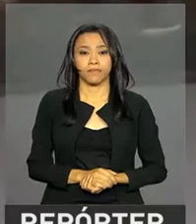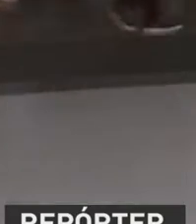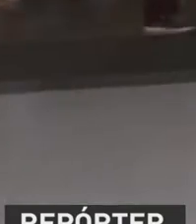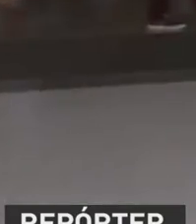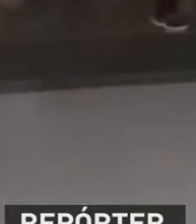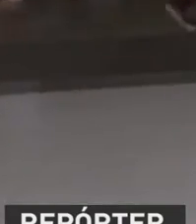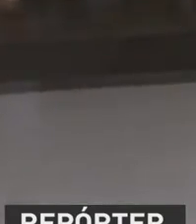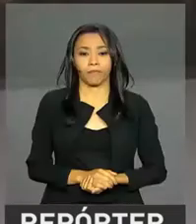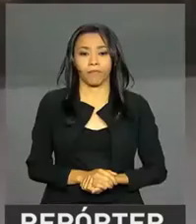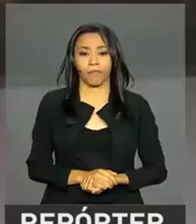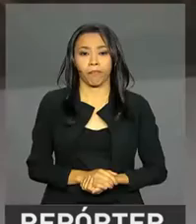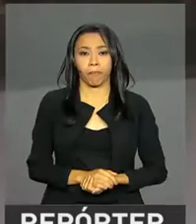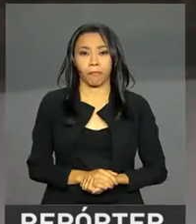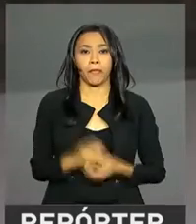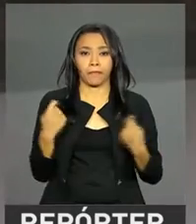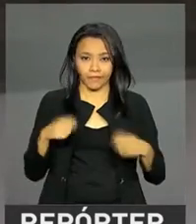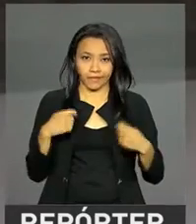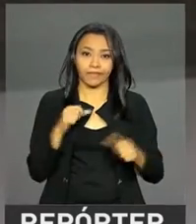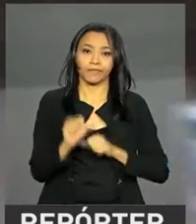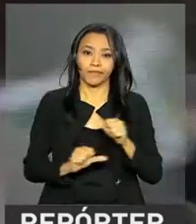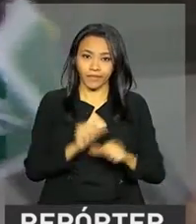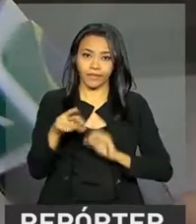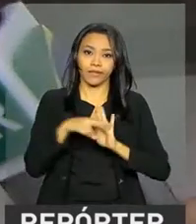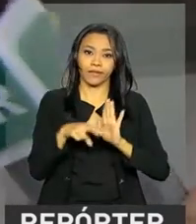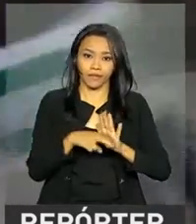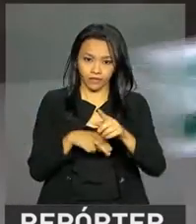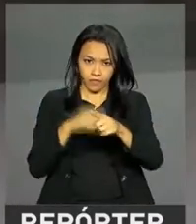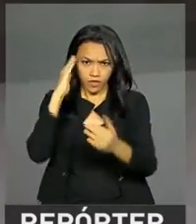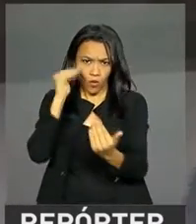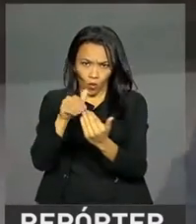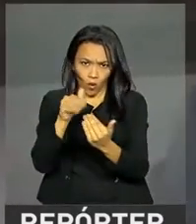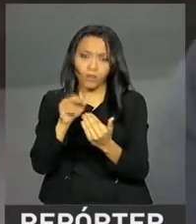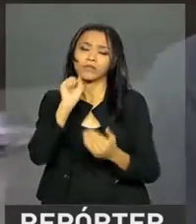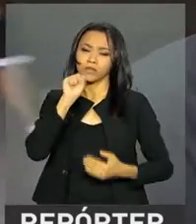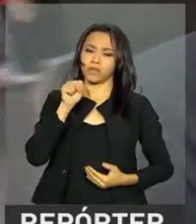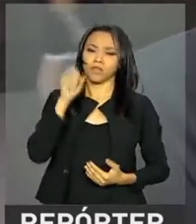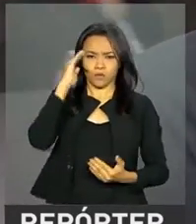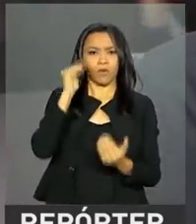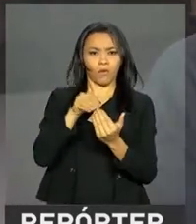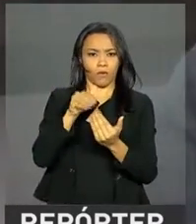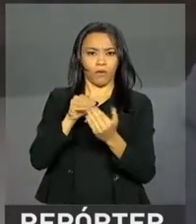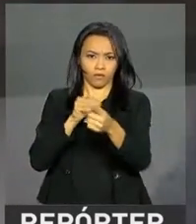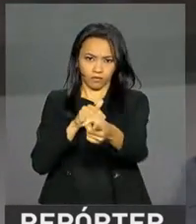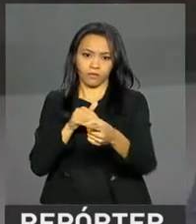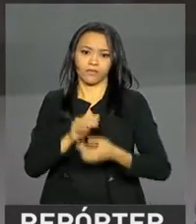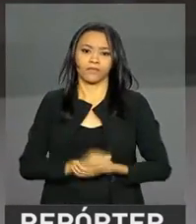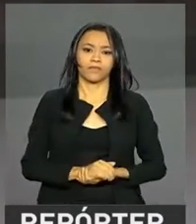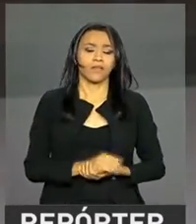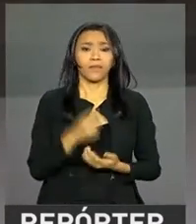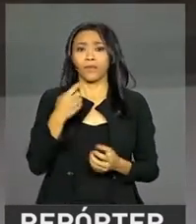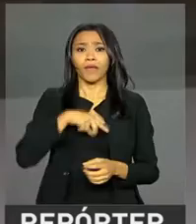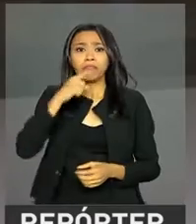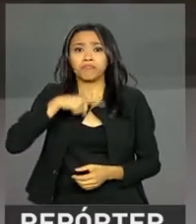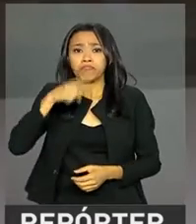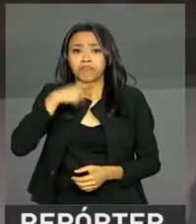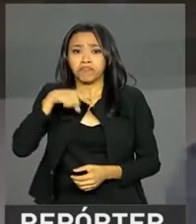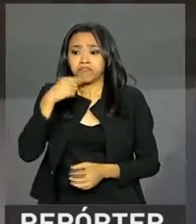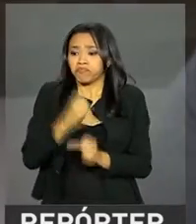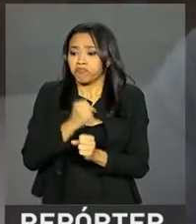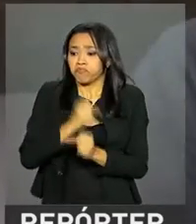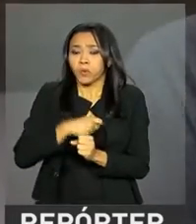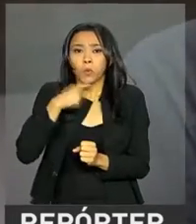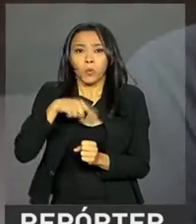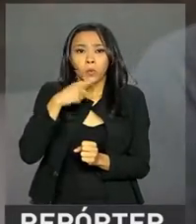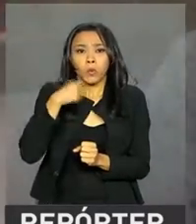Que tem que fazer uma reforma tem, viu? O senhor é a favor da reforma? Sou a favor, sou a favor. A conta não fecha, velho. Não